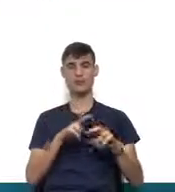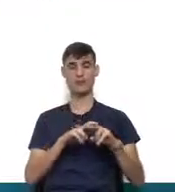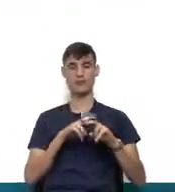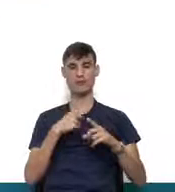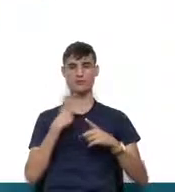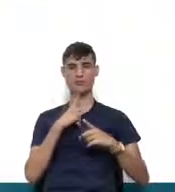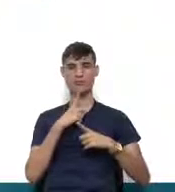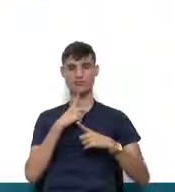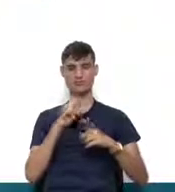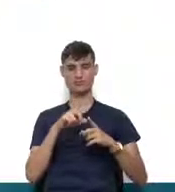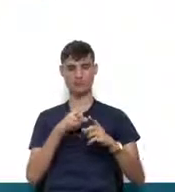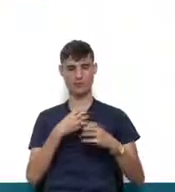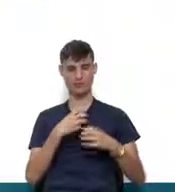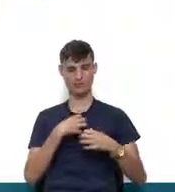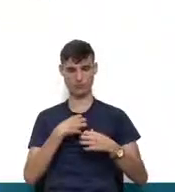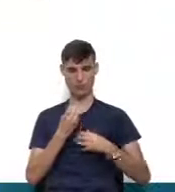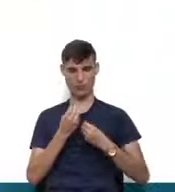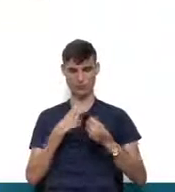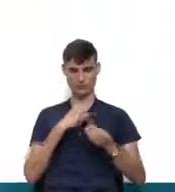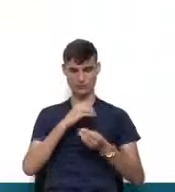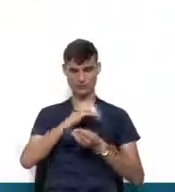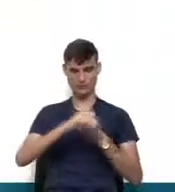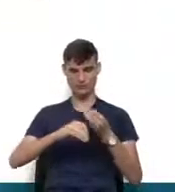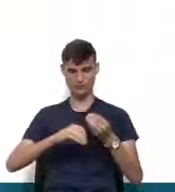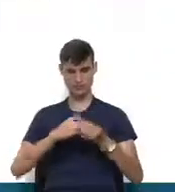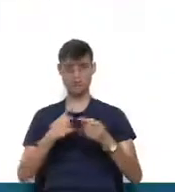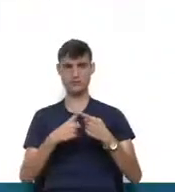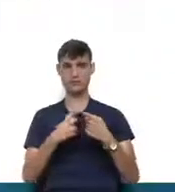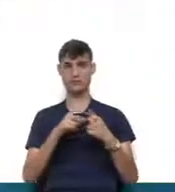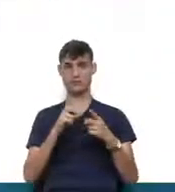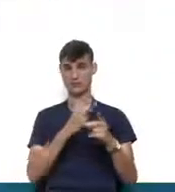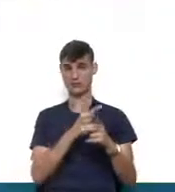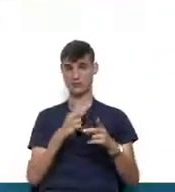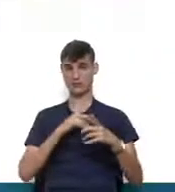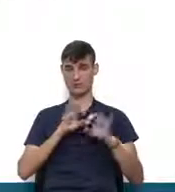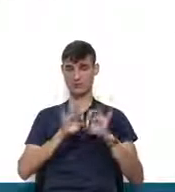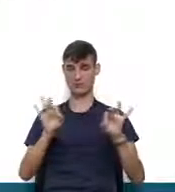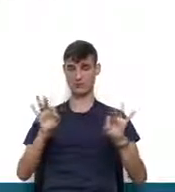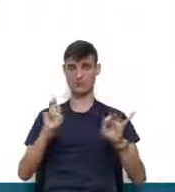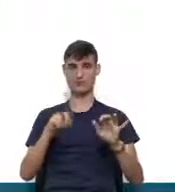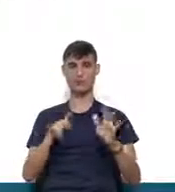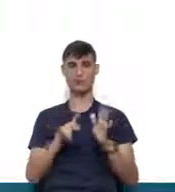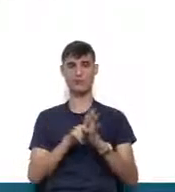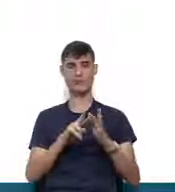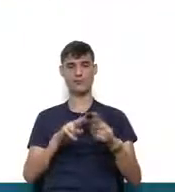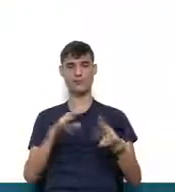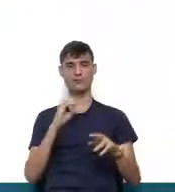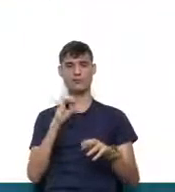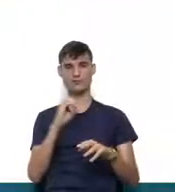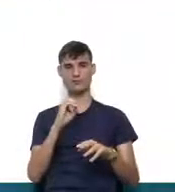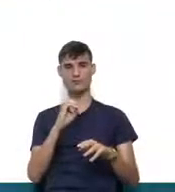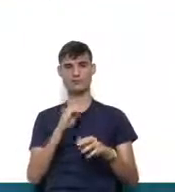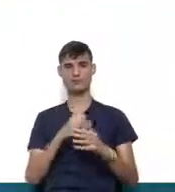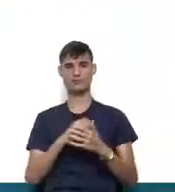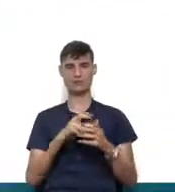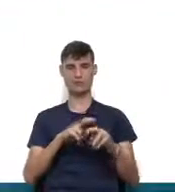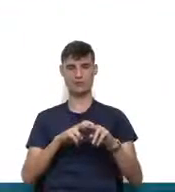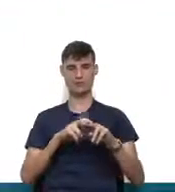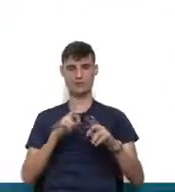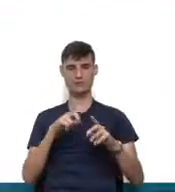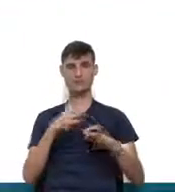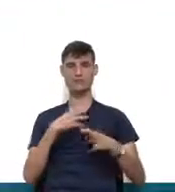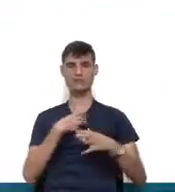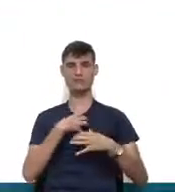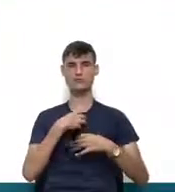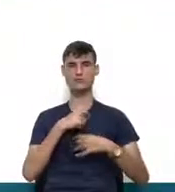essas são as condições de contorno, pois as duas extremidades é igual a 0 graus. Então, aqui é uma